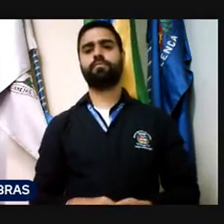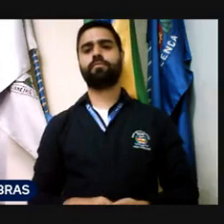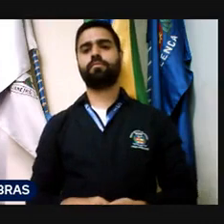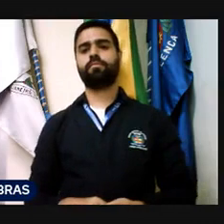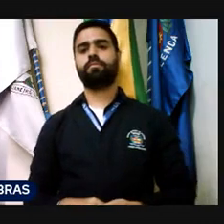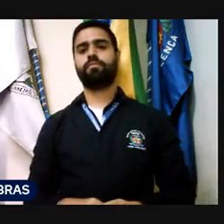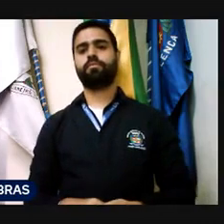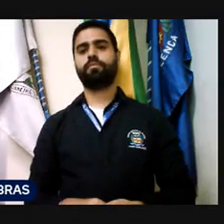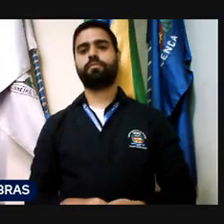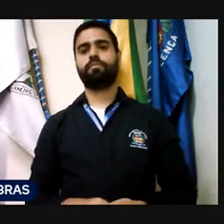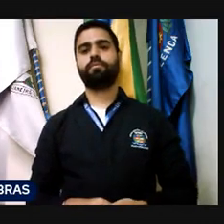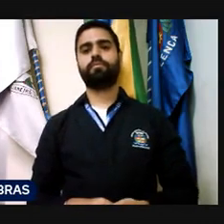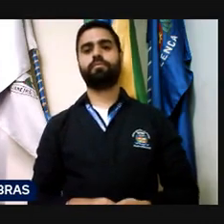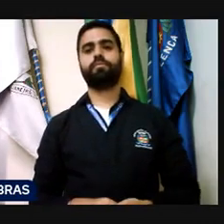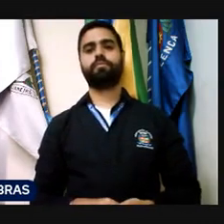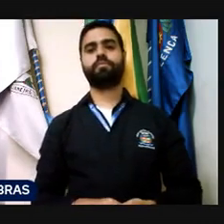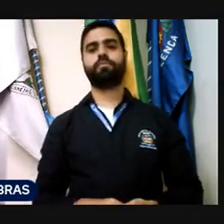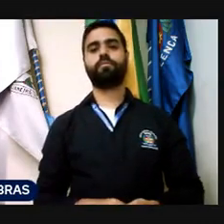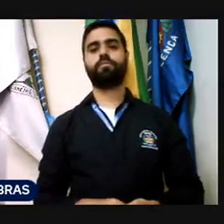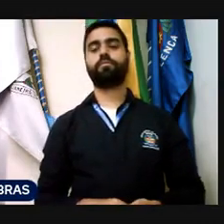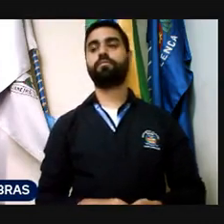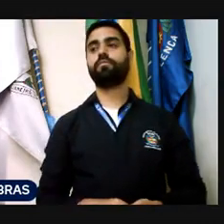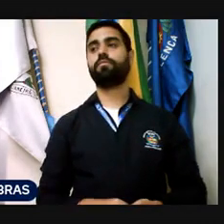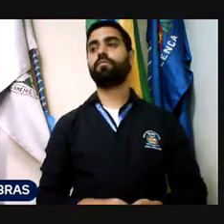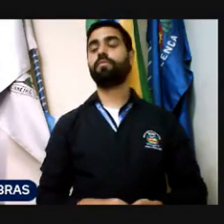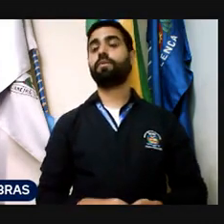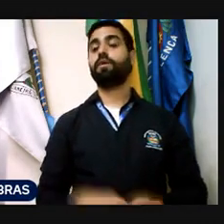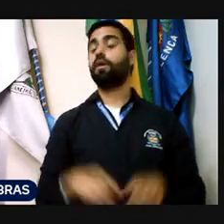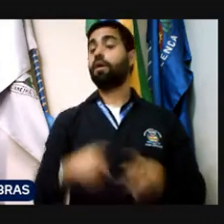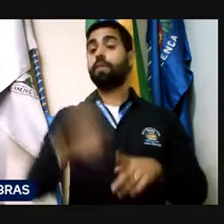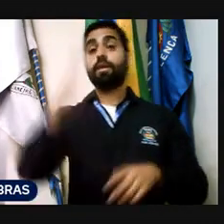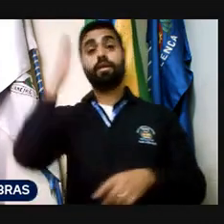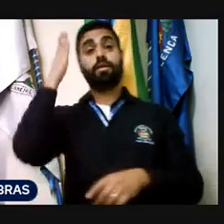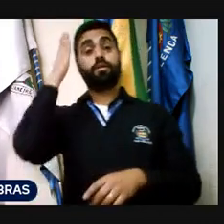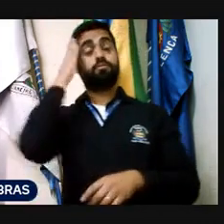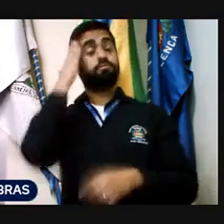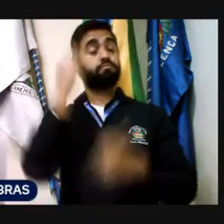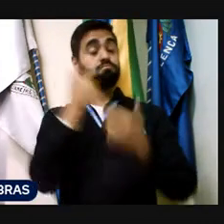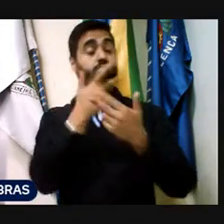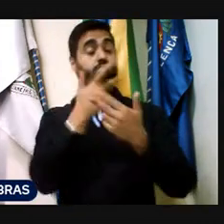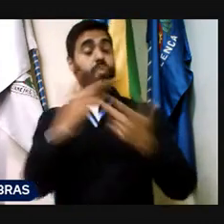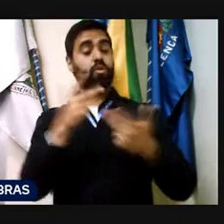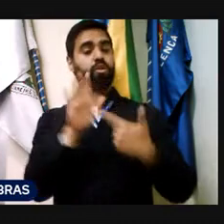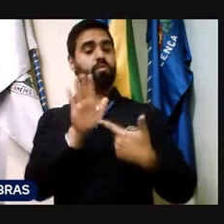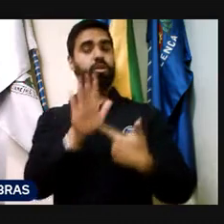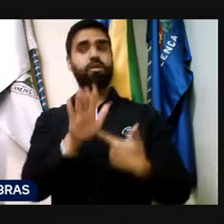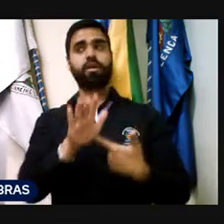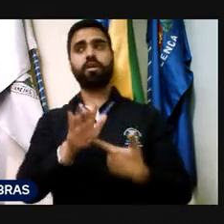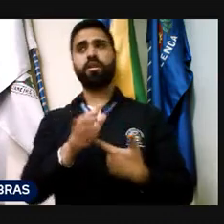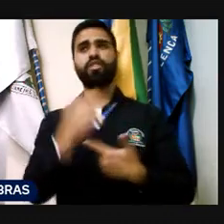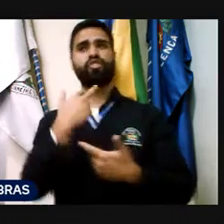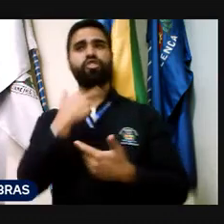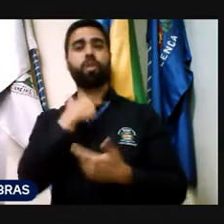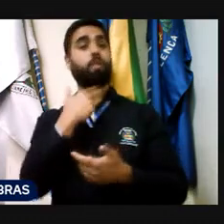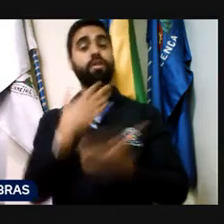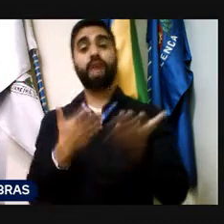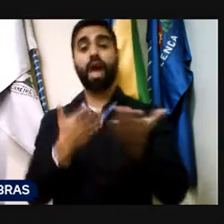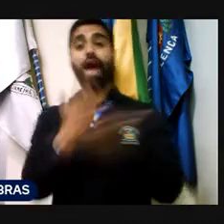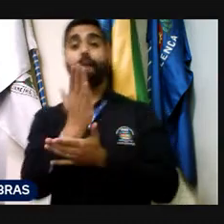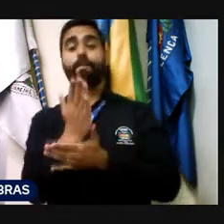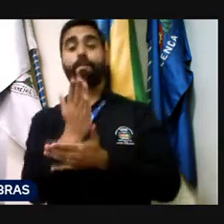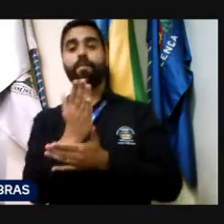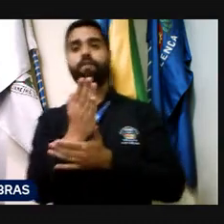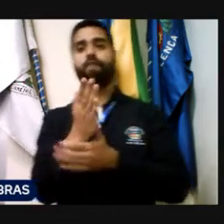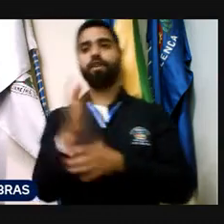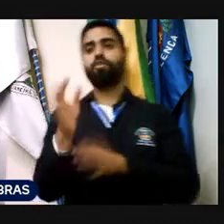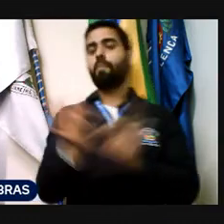Com tais razões, à vista de inconstitucionalidade formal, por vício de iniciativa demonstrados os óbices que impedem a sanção do texto aprovado por esta Igreja